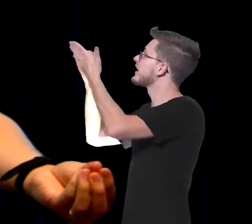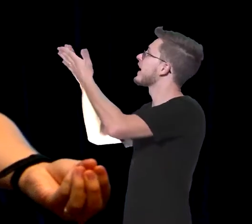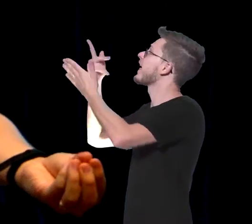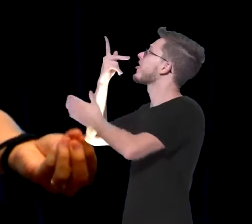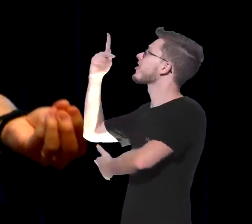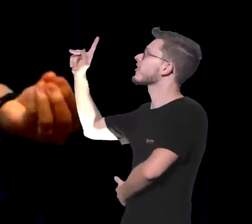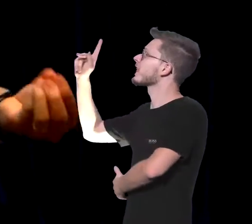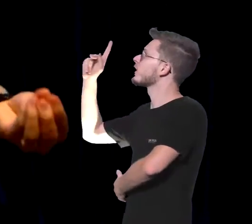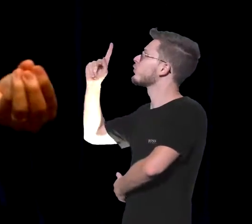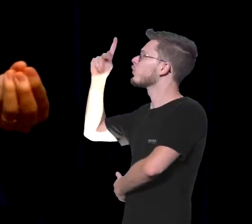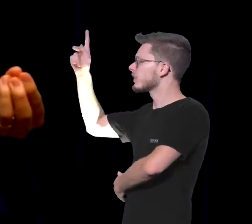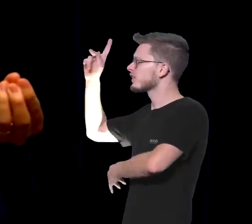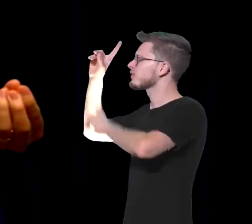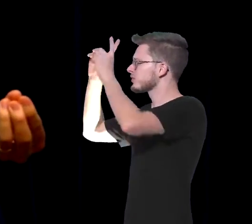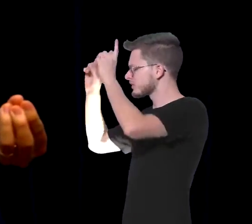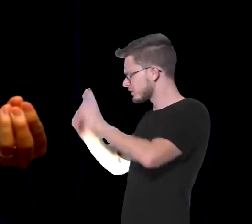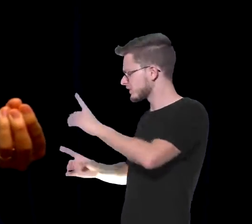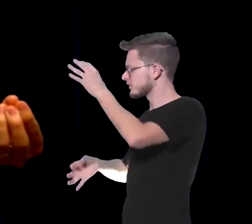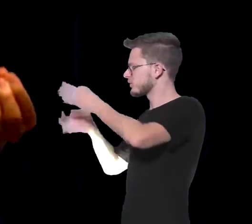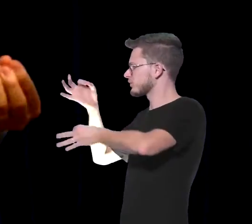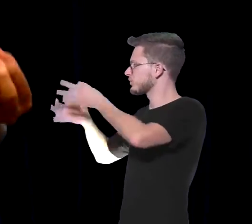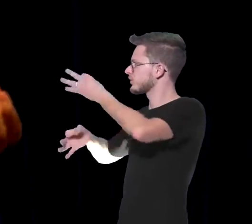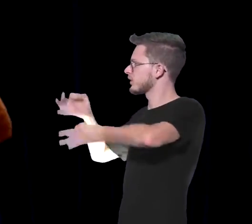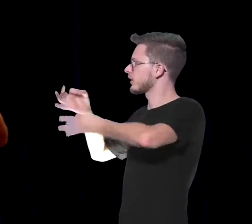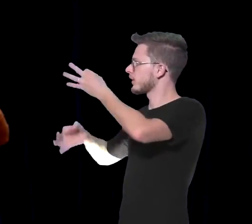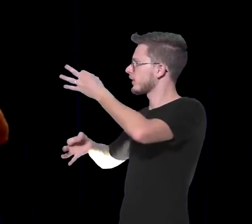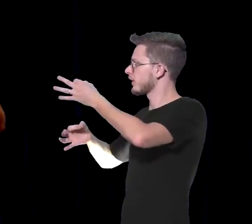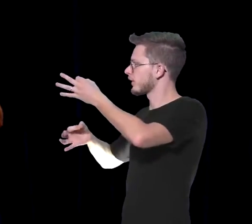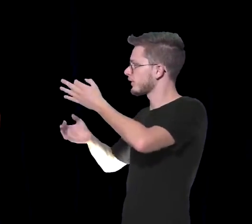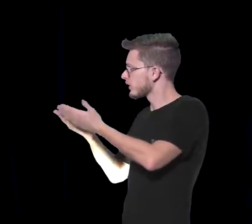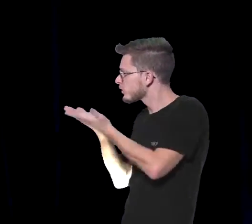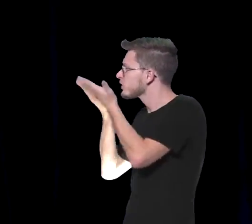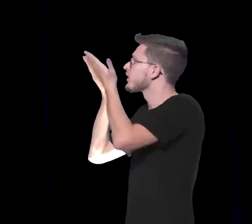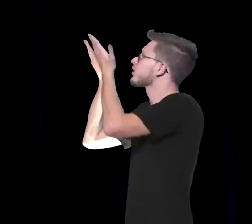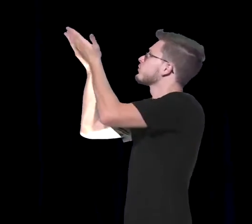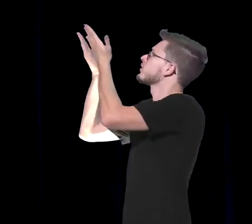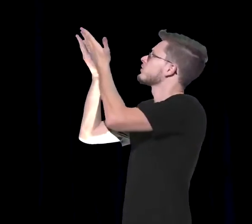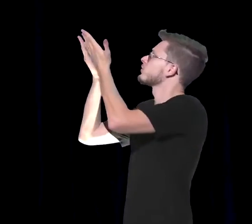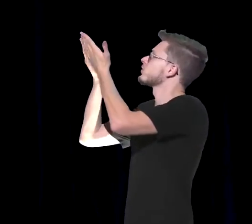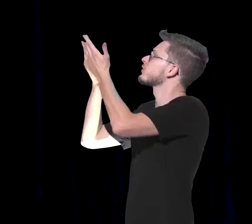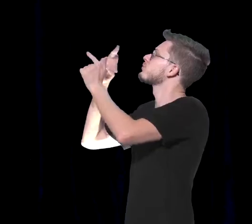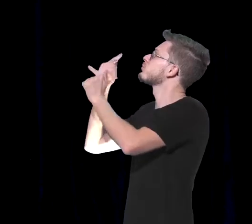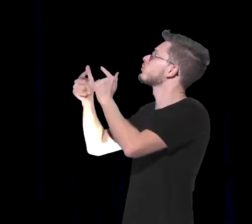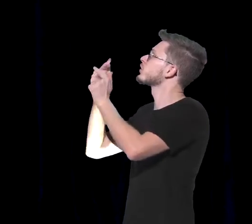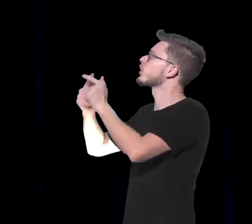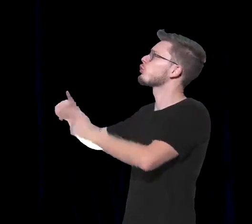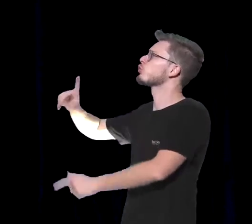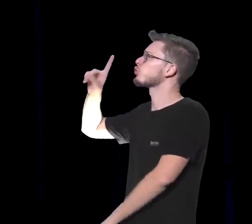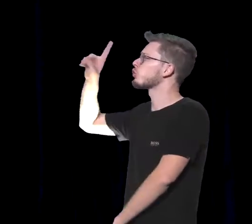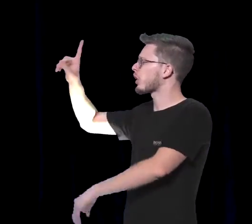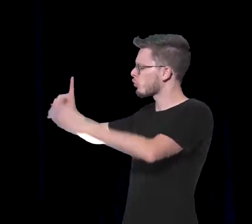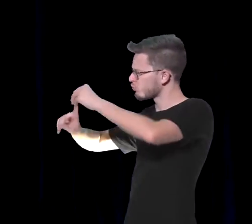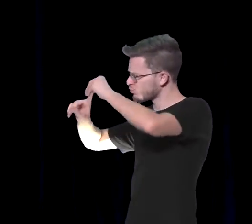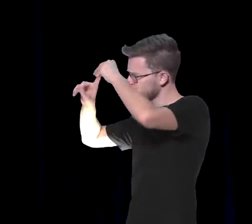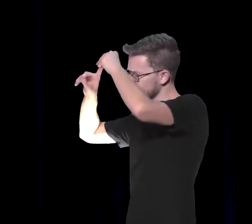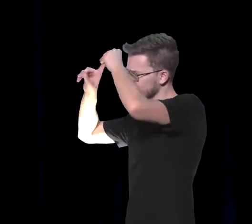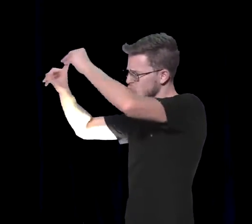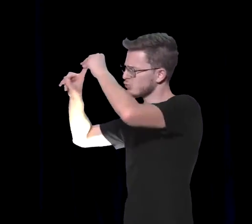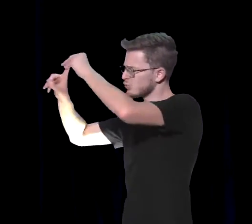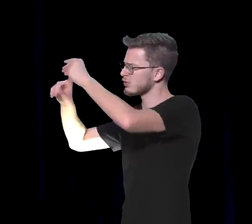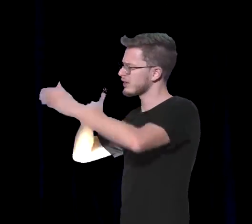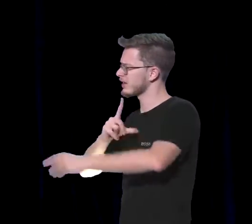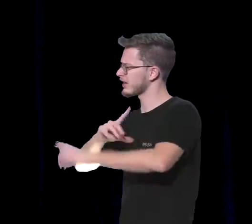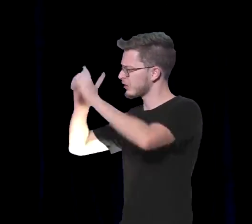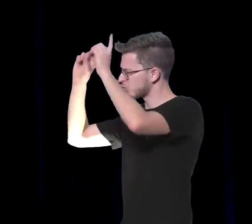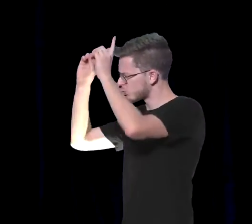juízo, eu entrego essa causa nas tuas mãos, porque o Senhor é o único que tem o direito, que